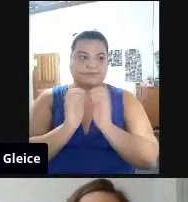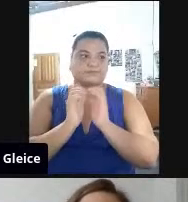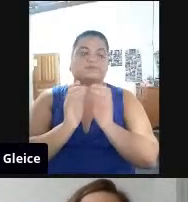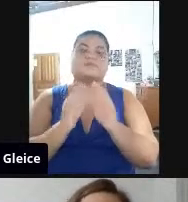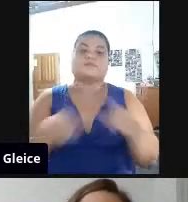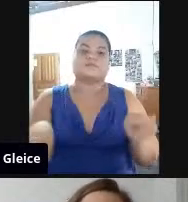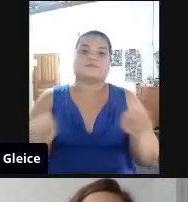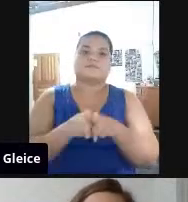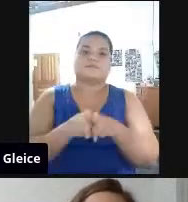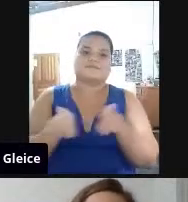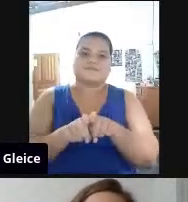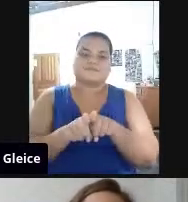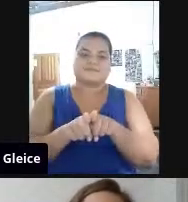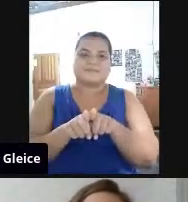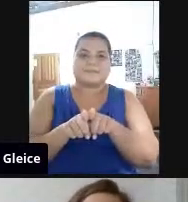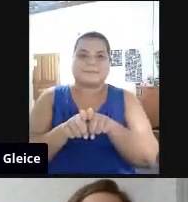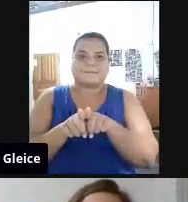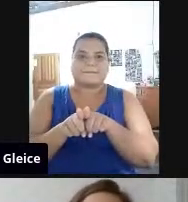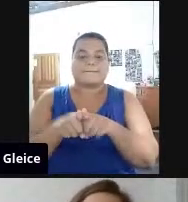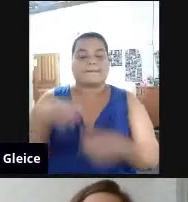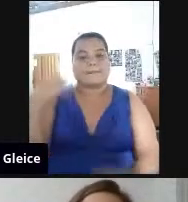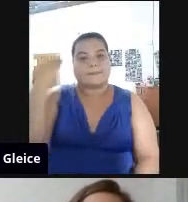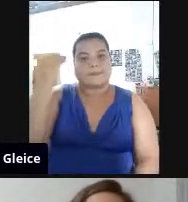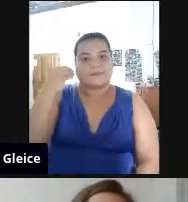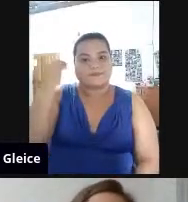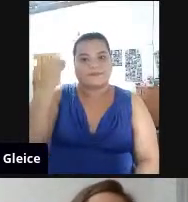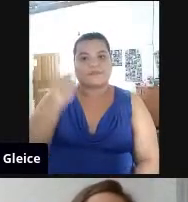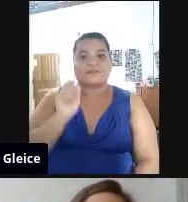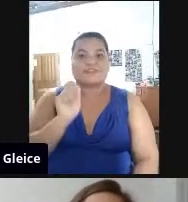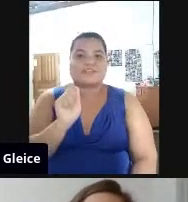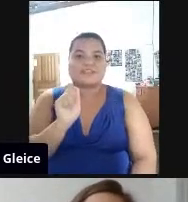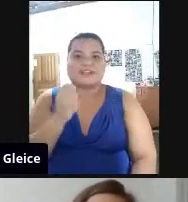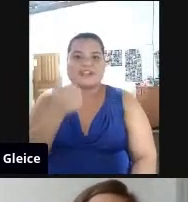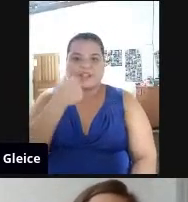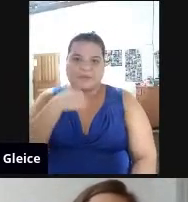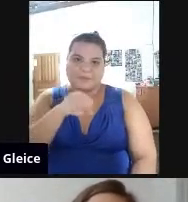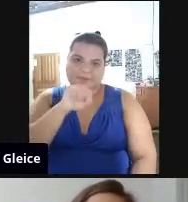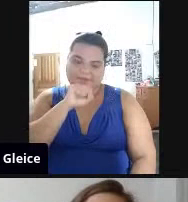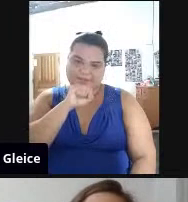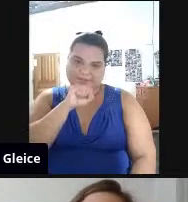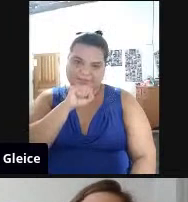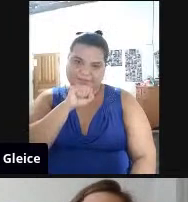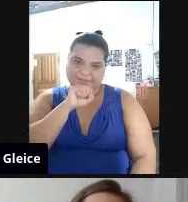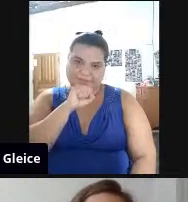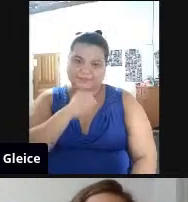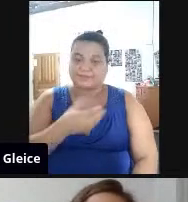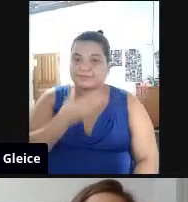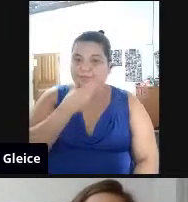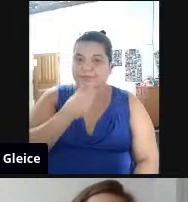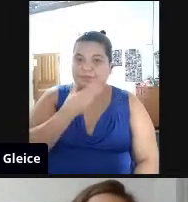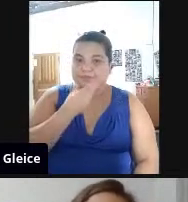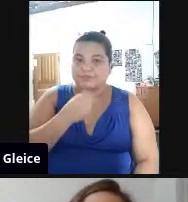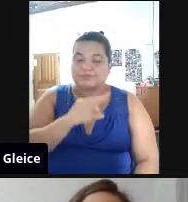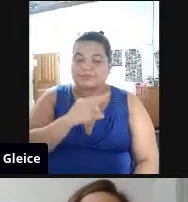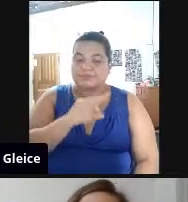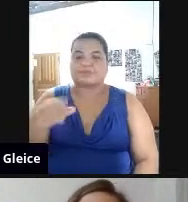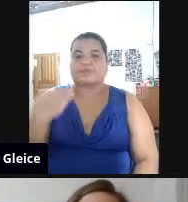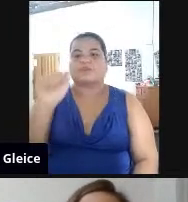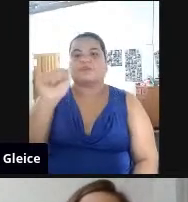tenho a experiência de ser mãe. Eu sou mãe de um menino chamado Arthur. Arthur tem 4 anos e